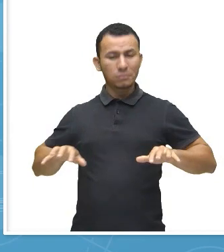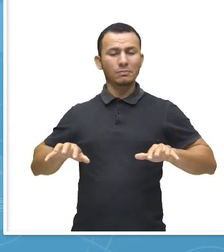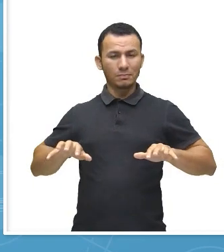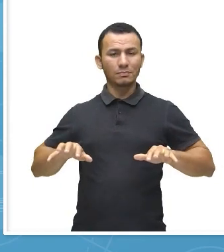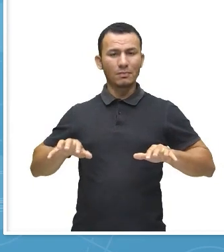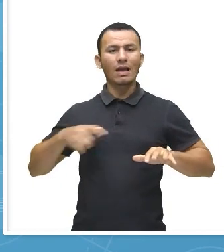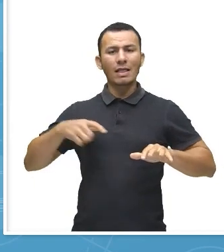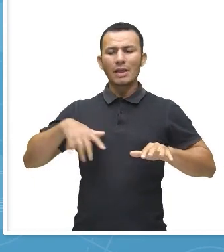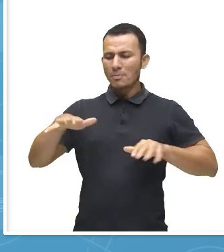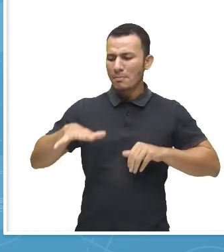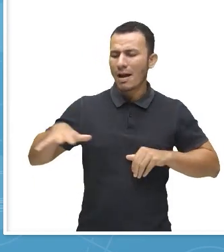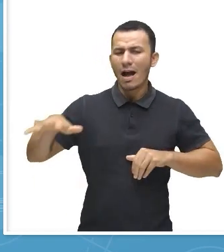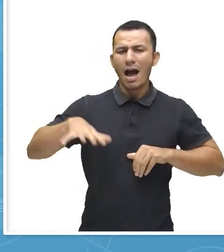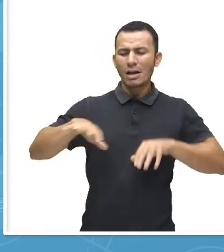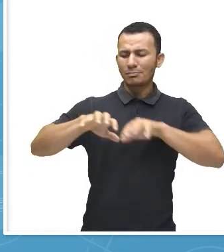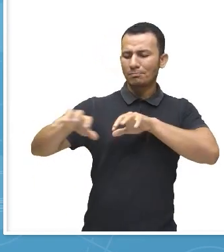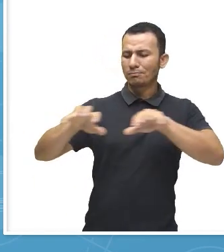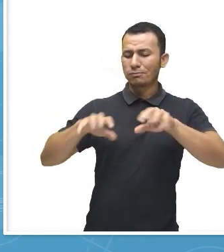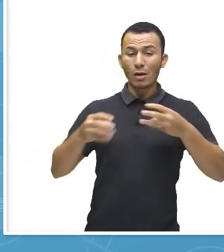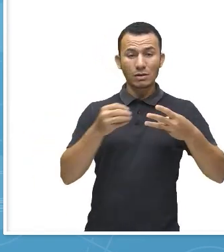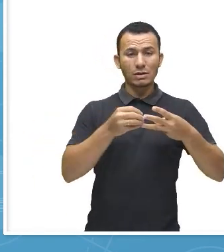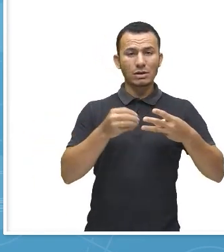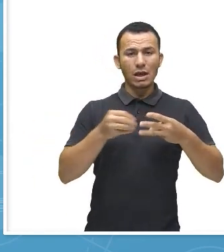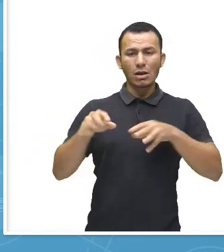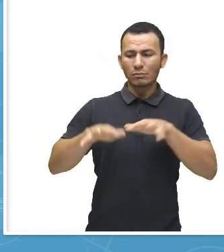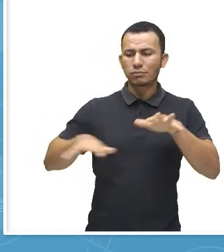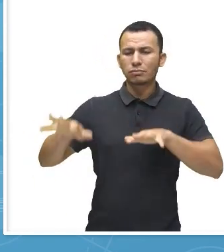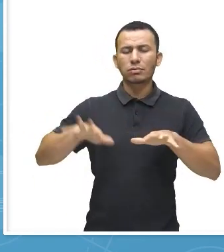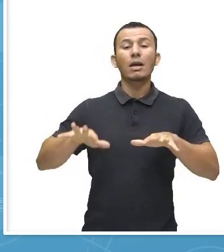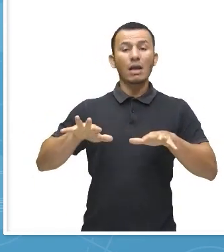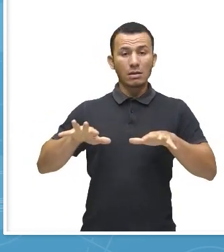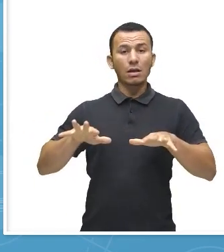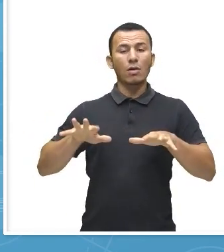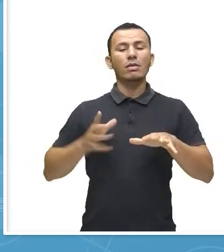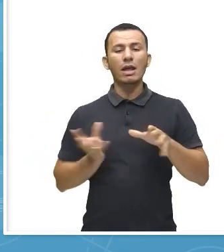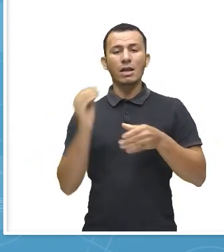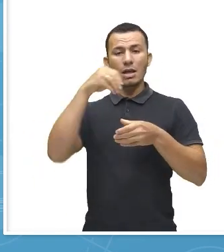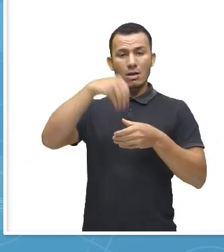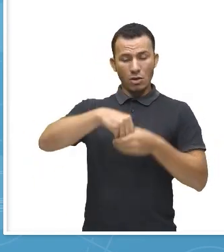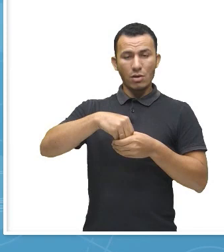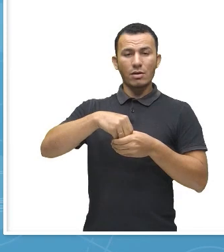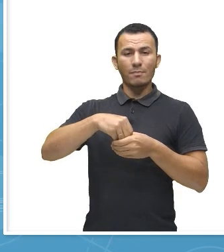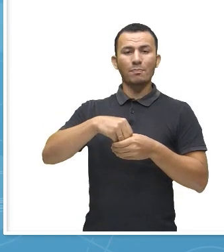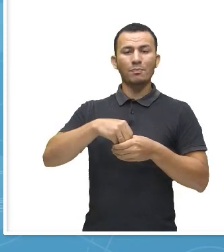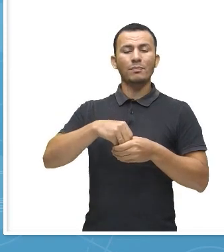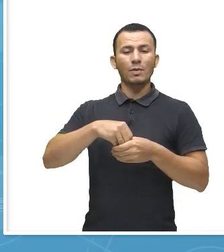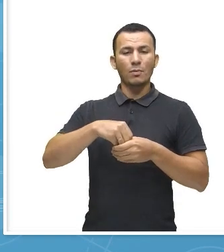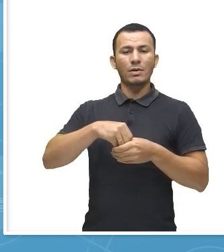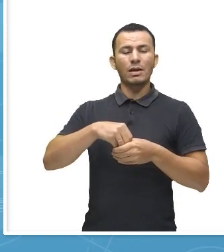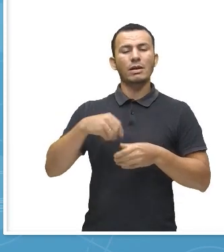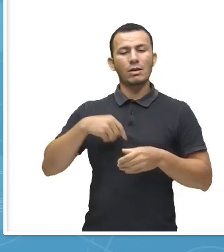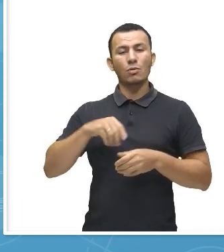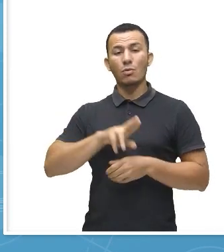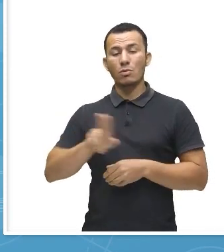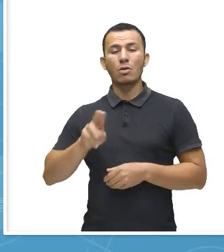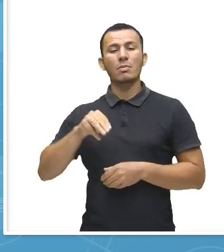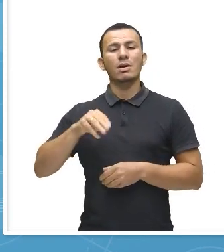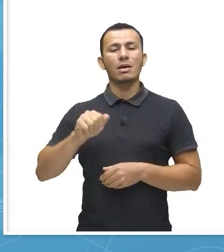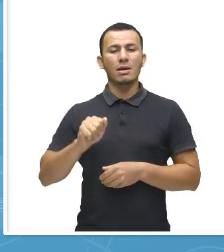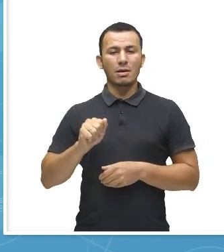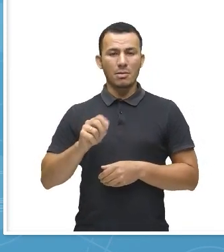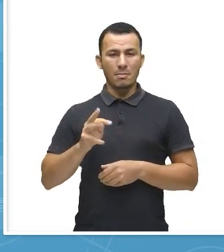um espaço entre elas e esse espaço é preenchido pela substância intercelular, também chamada como matriz intercelular